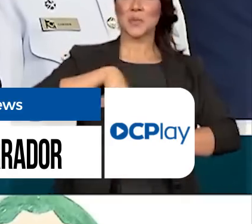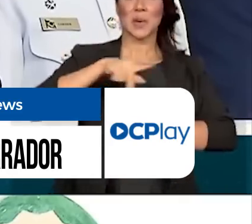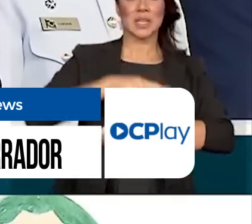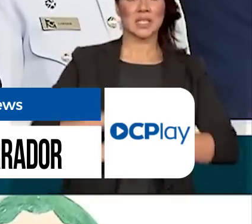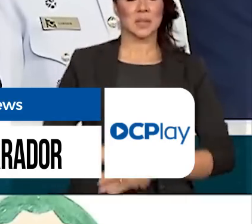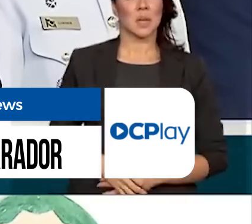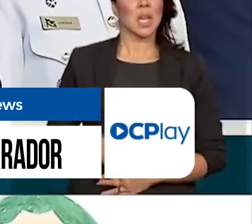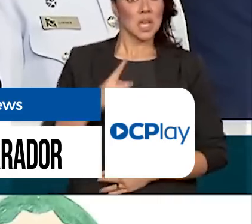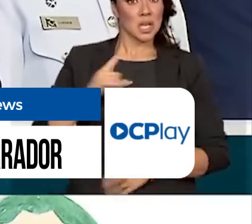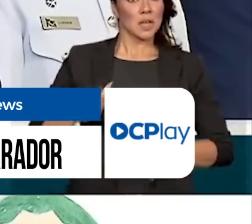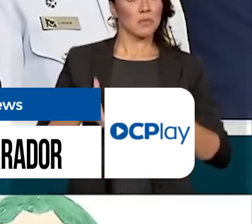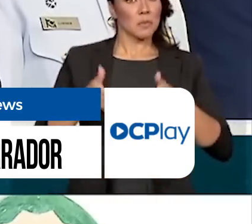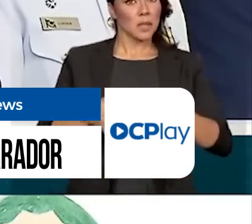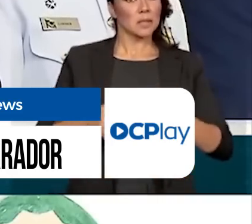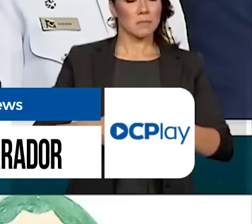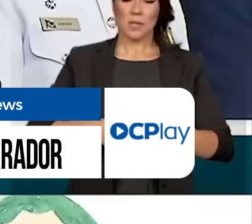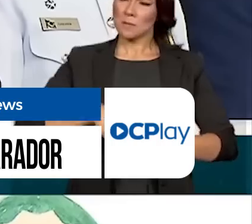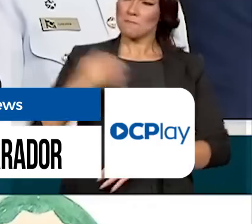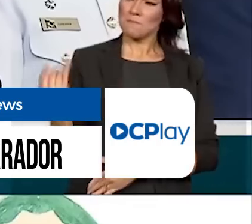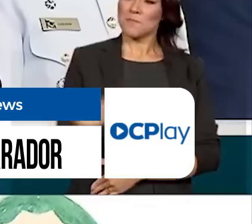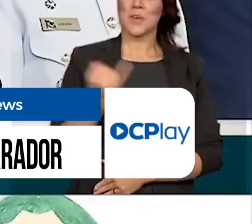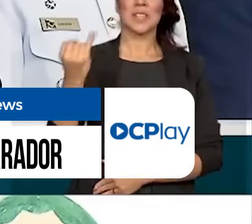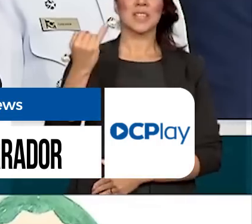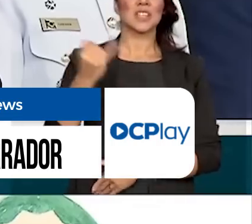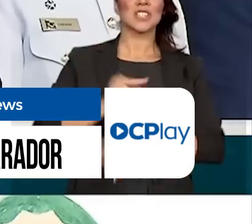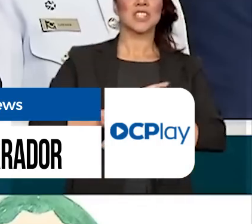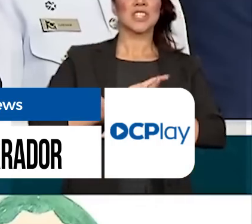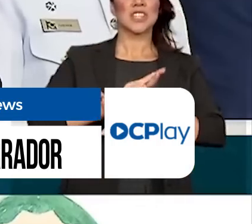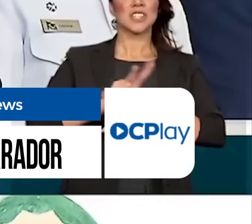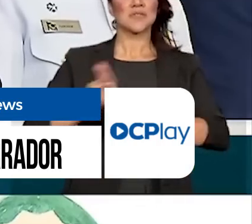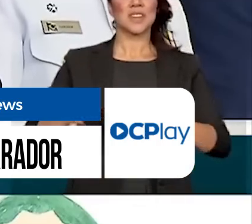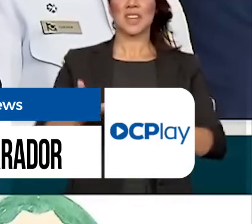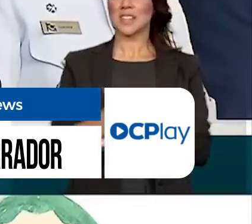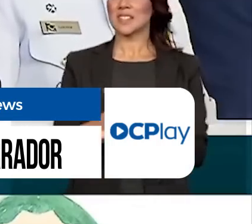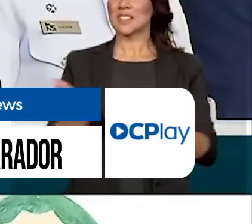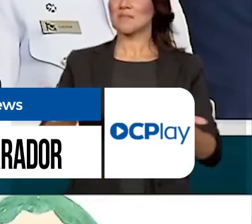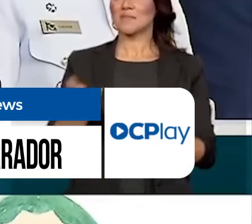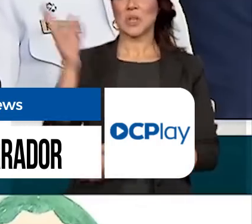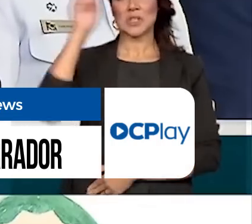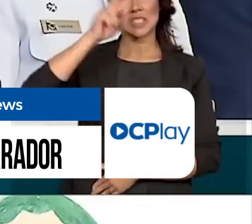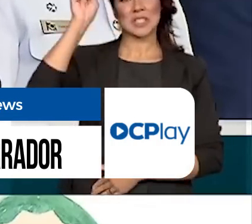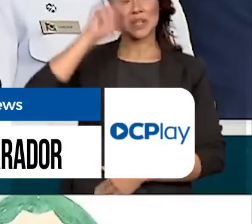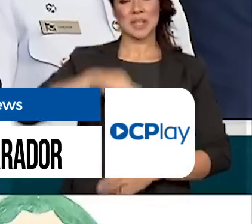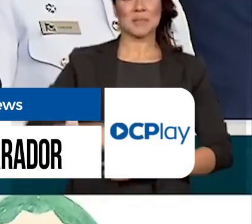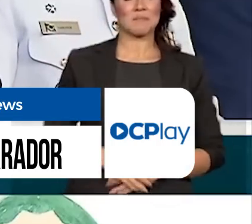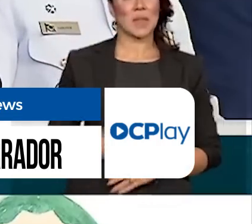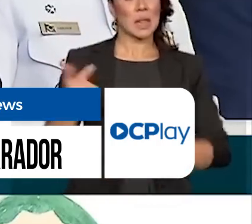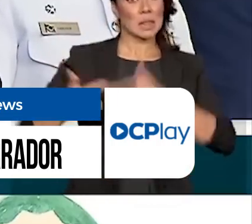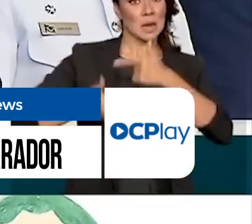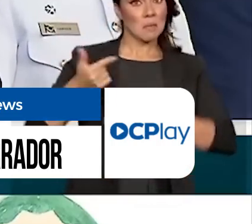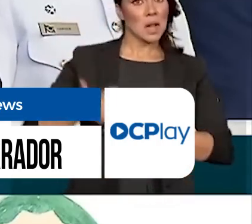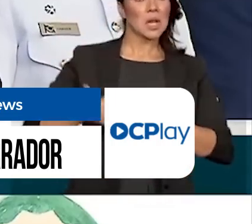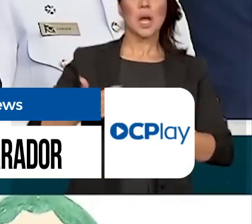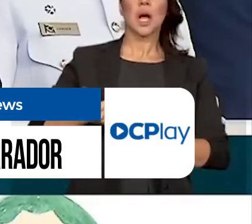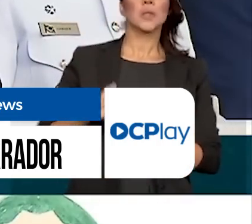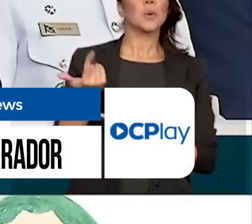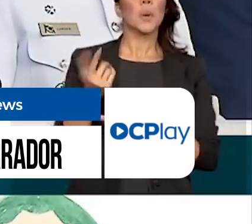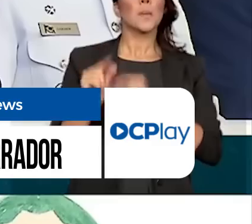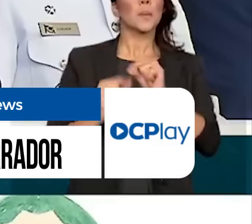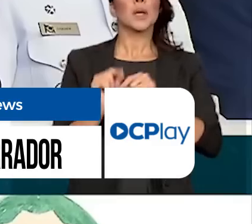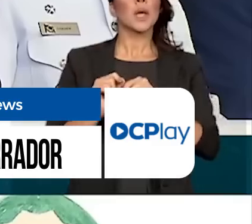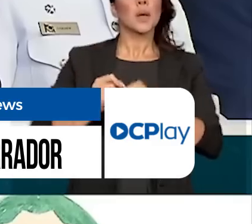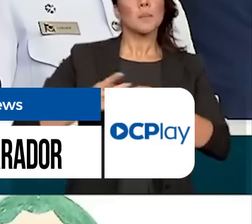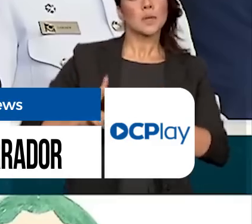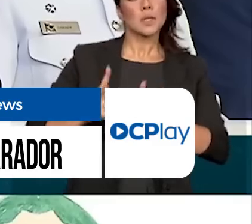que teve participação decisiva em diversas passagens de nossa história, atuando em prol da manutenção